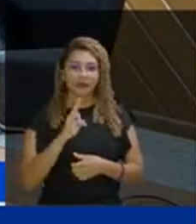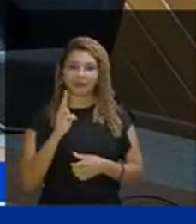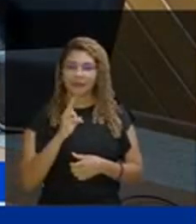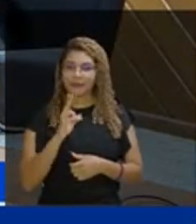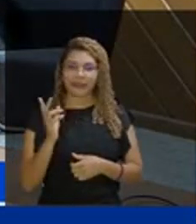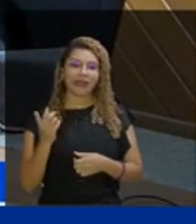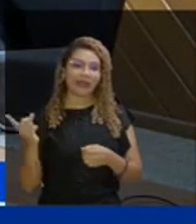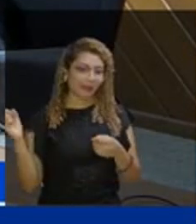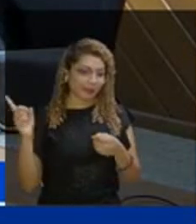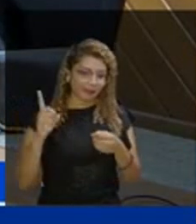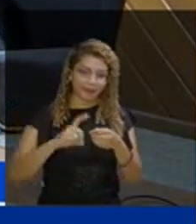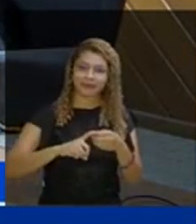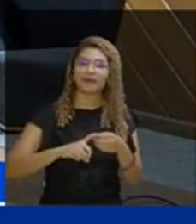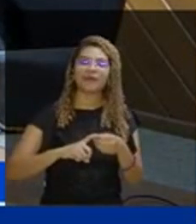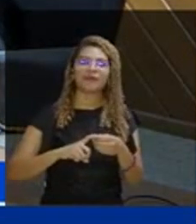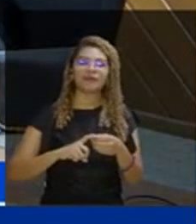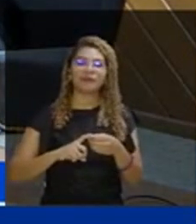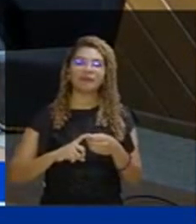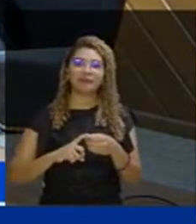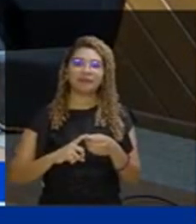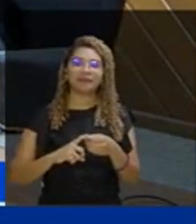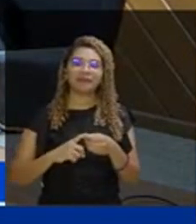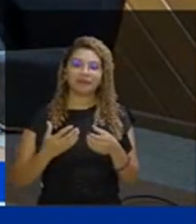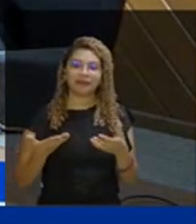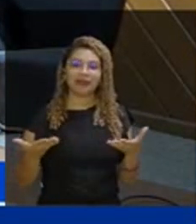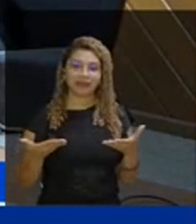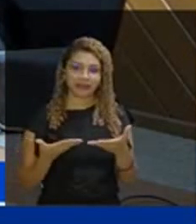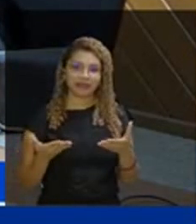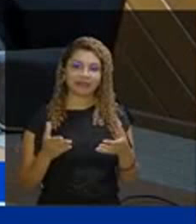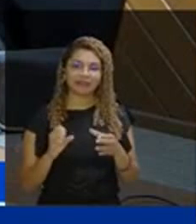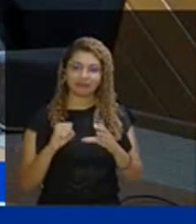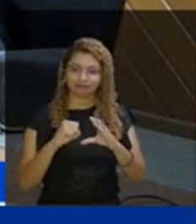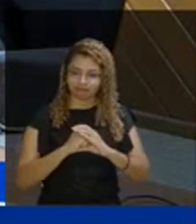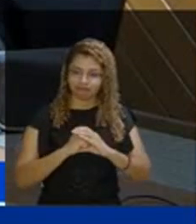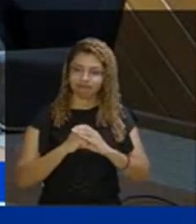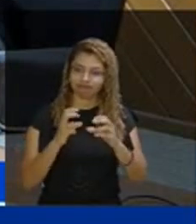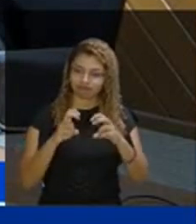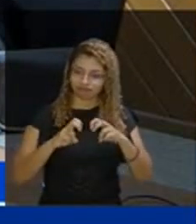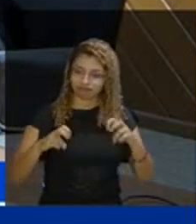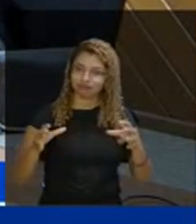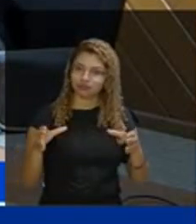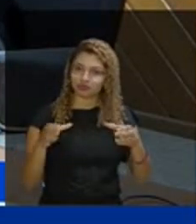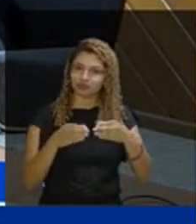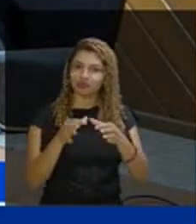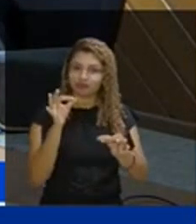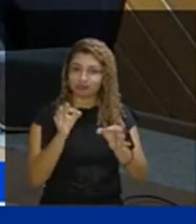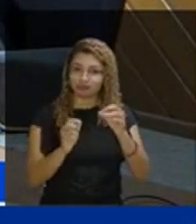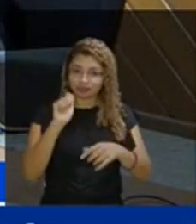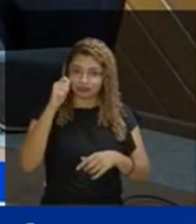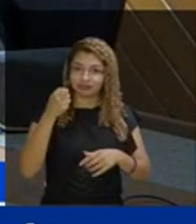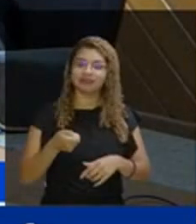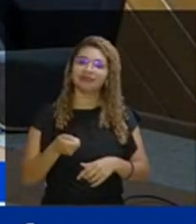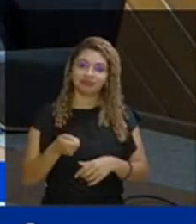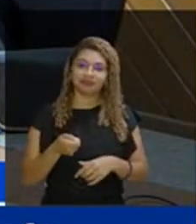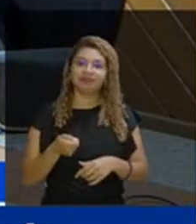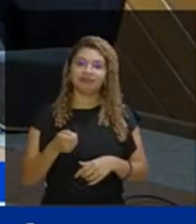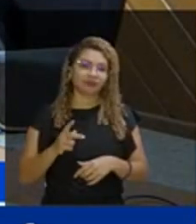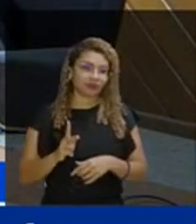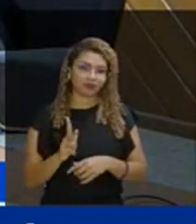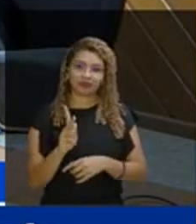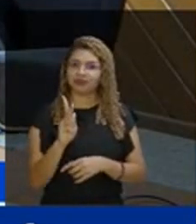rápido retorno para estar ao nosso lado e continuar o